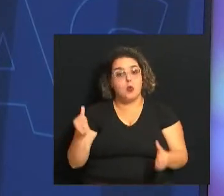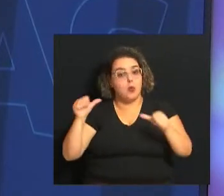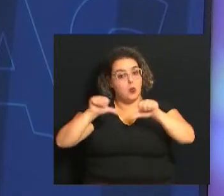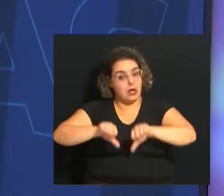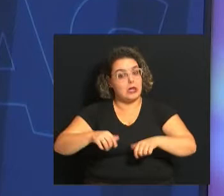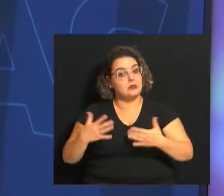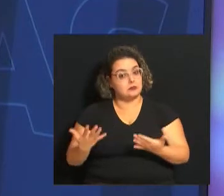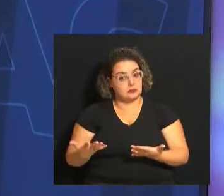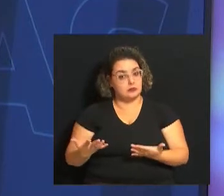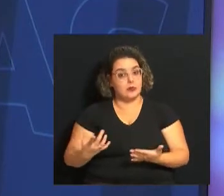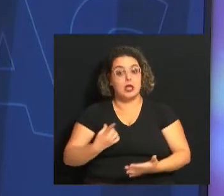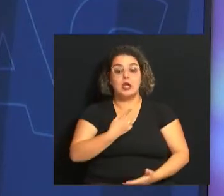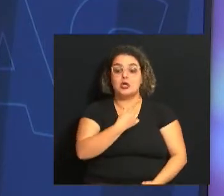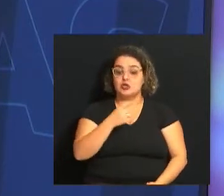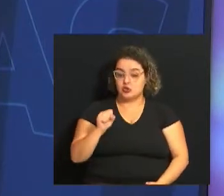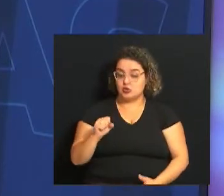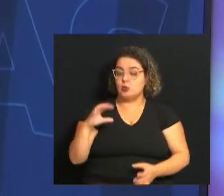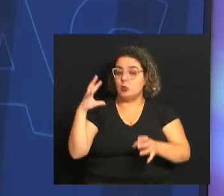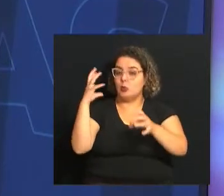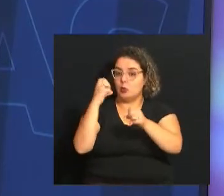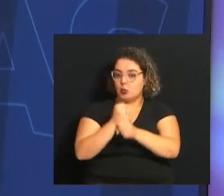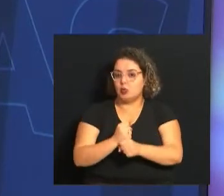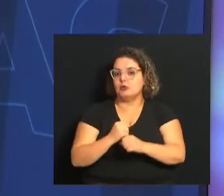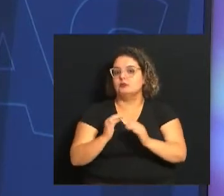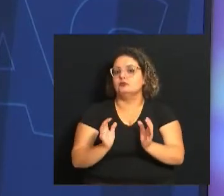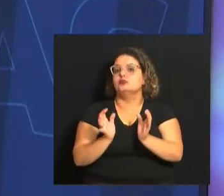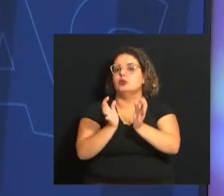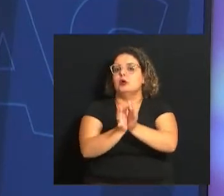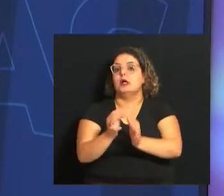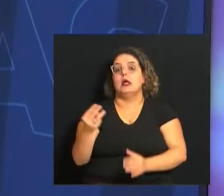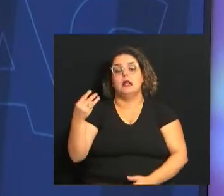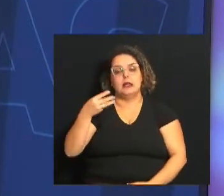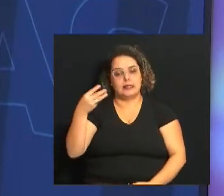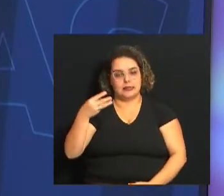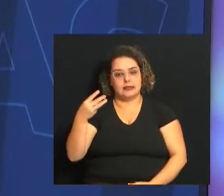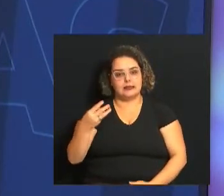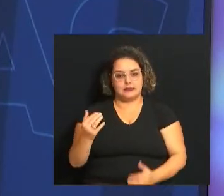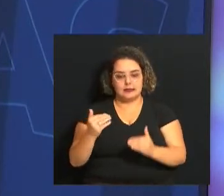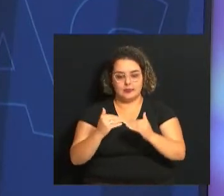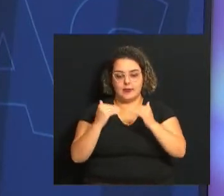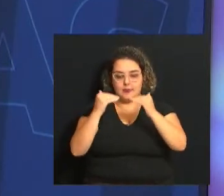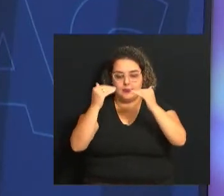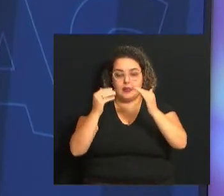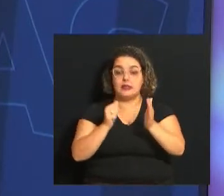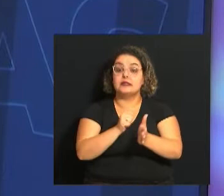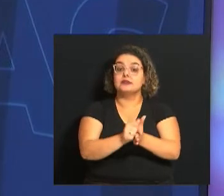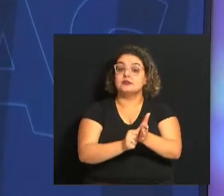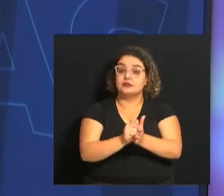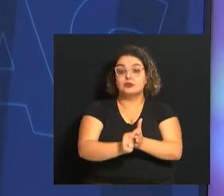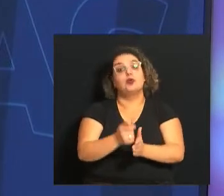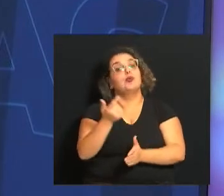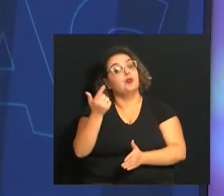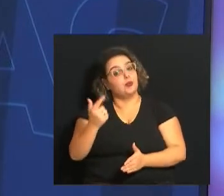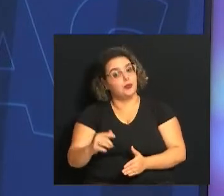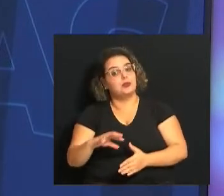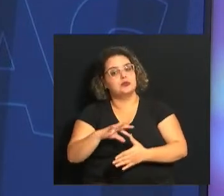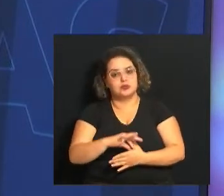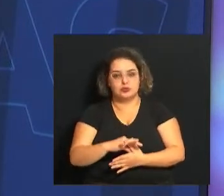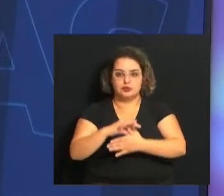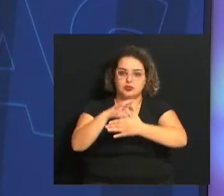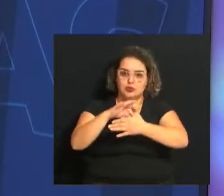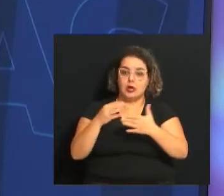tem 18 pontos na Liga, está na terceira colocação. E Araraquara segue na liderança agora